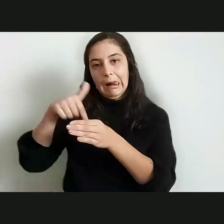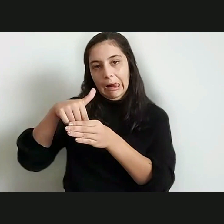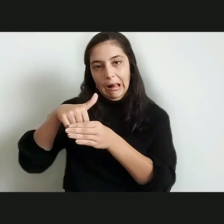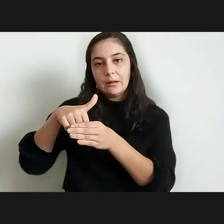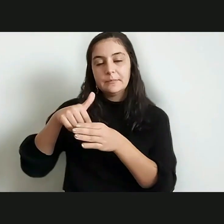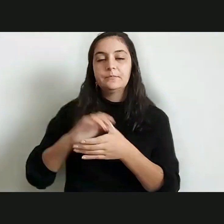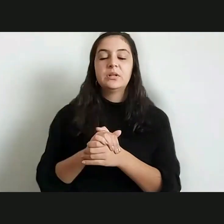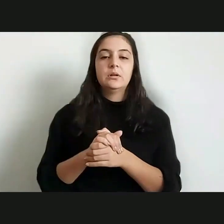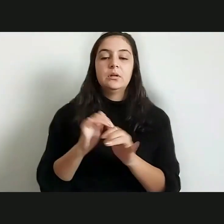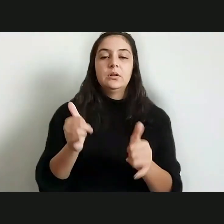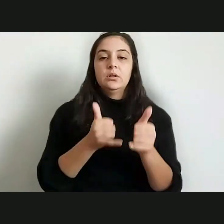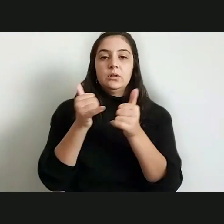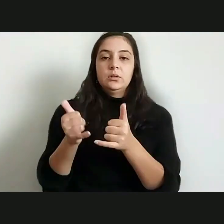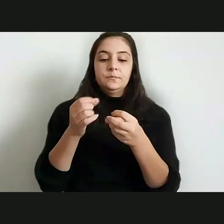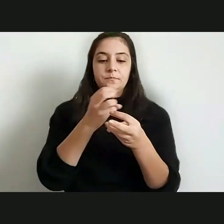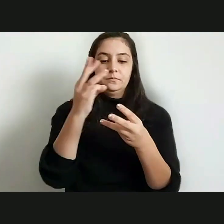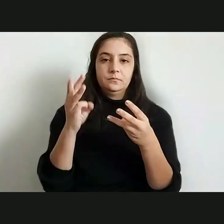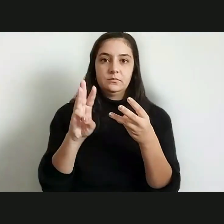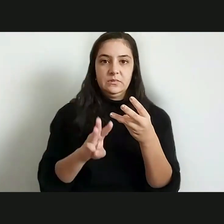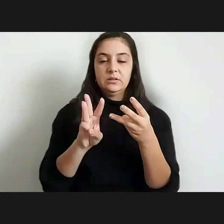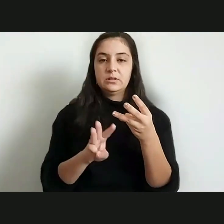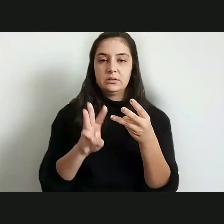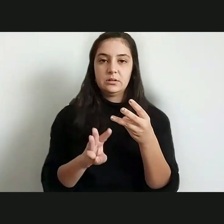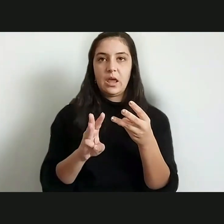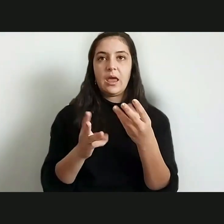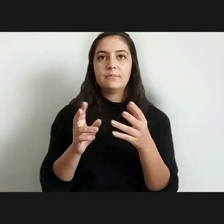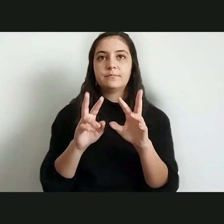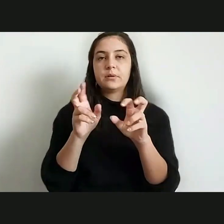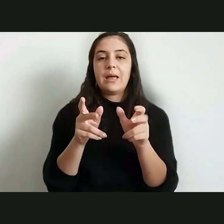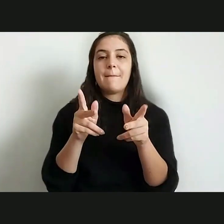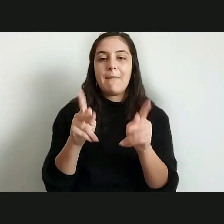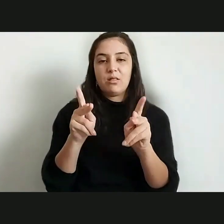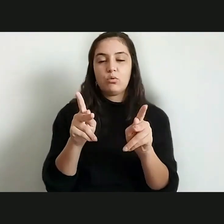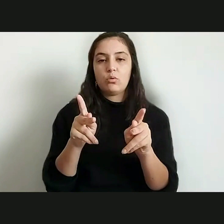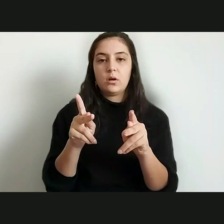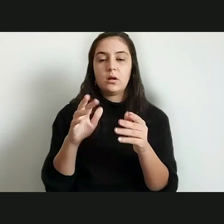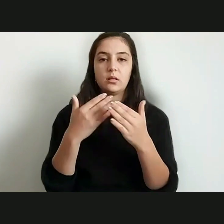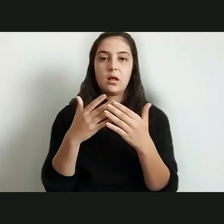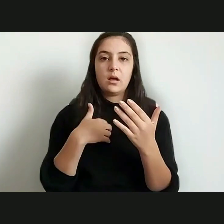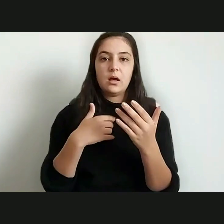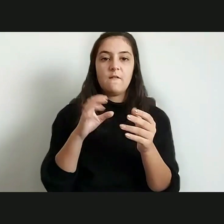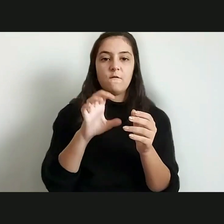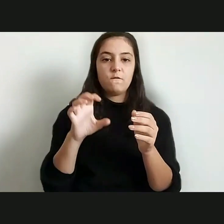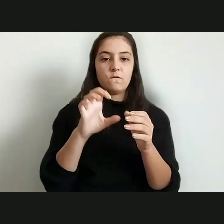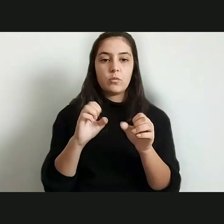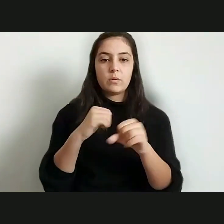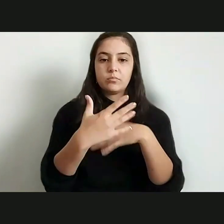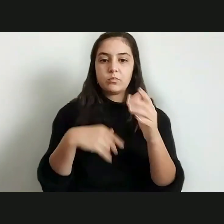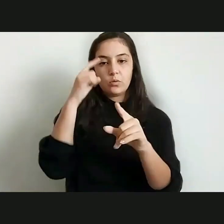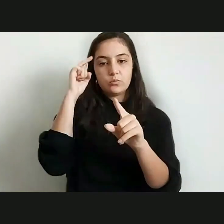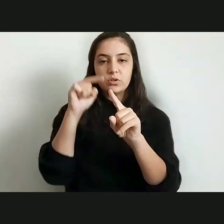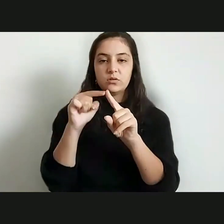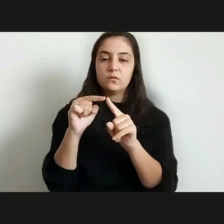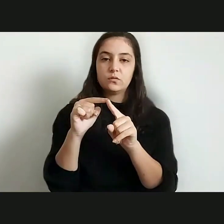uma terceira condição, que é metodológica. Ou seja, nós temos que ser hoje capazes de inovar nas metodologias para mobilizar